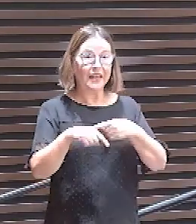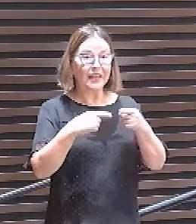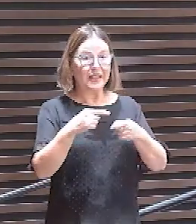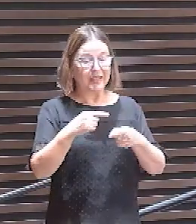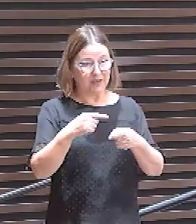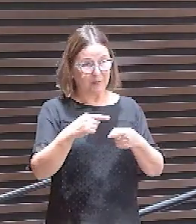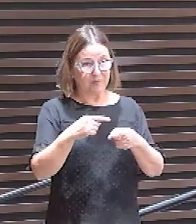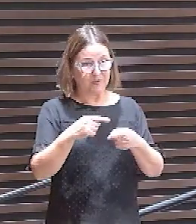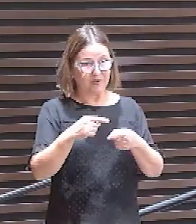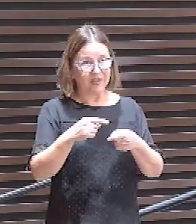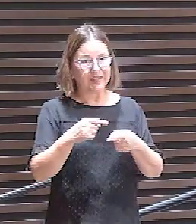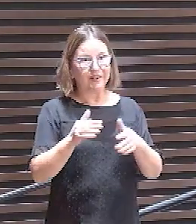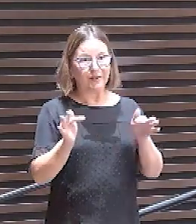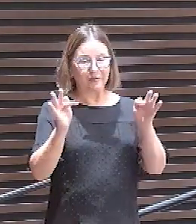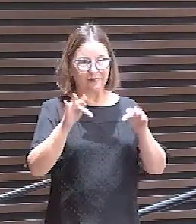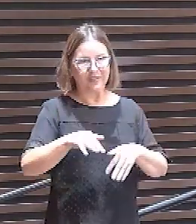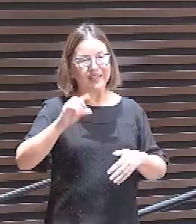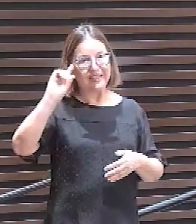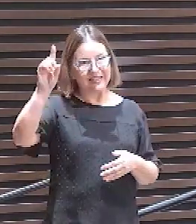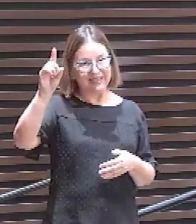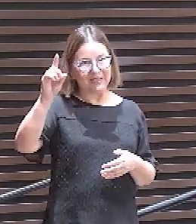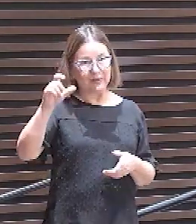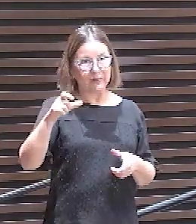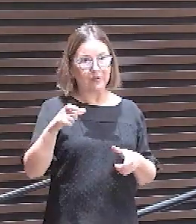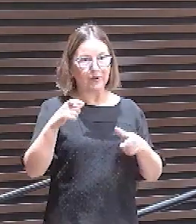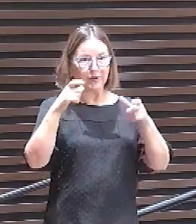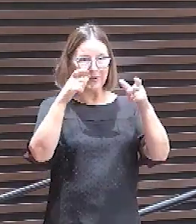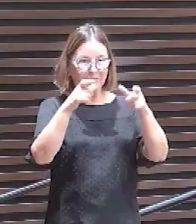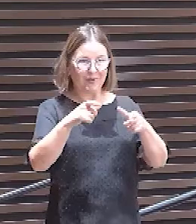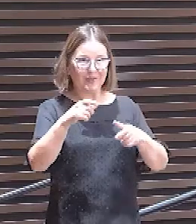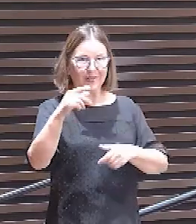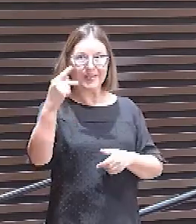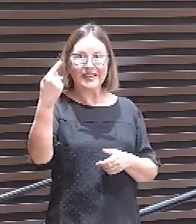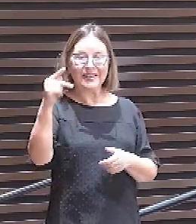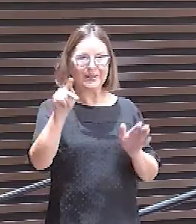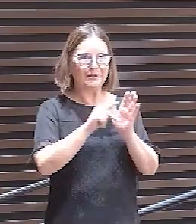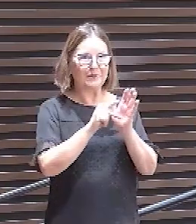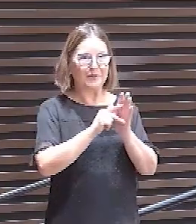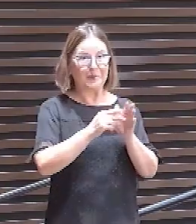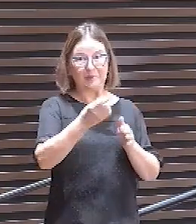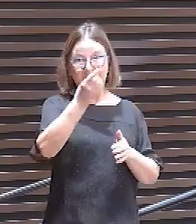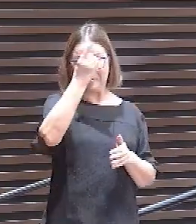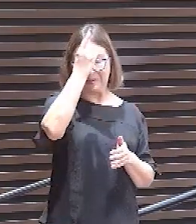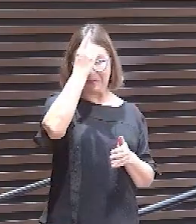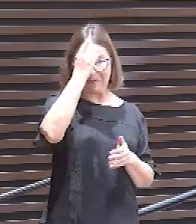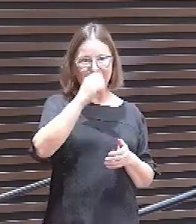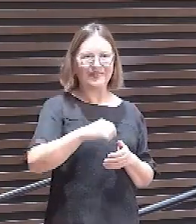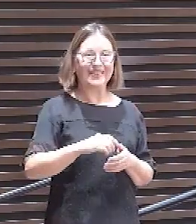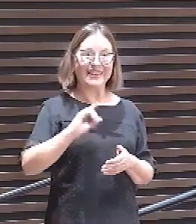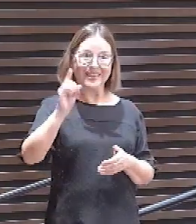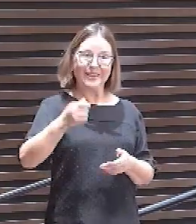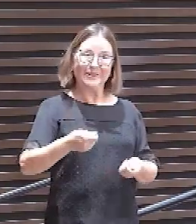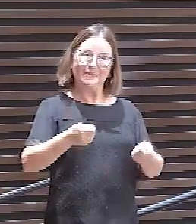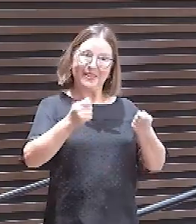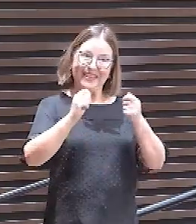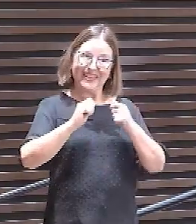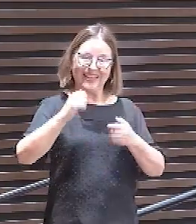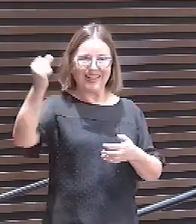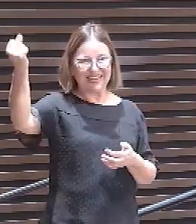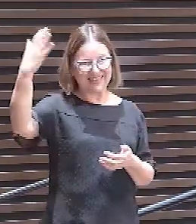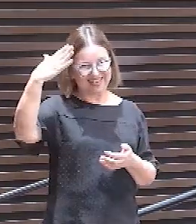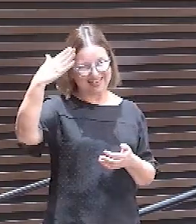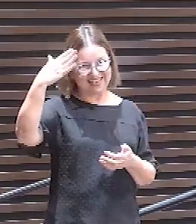nossos méritos, mas os seus próprios dons. Ele me dá a graça e com a graça